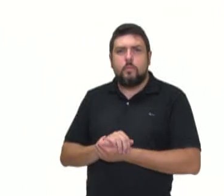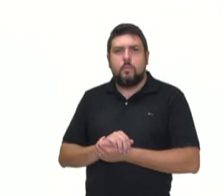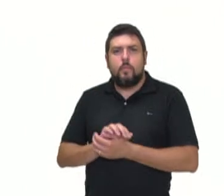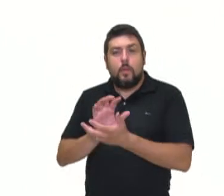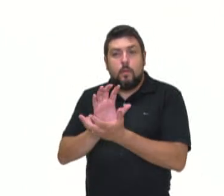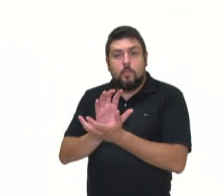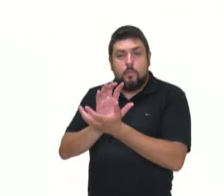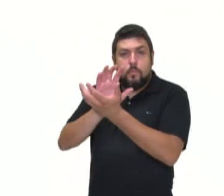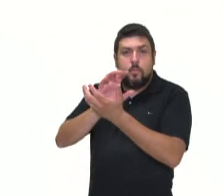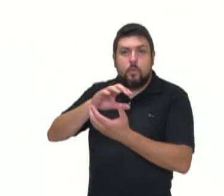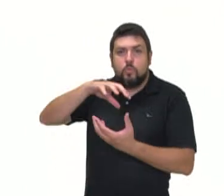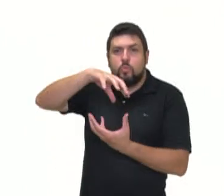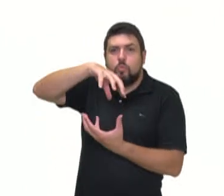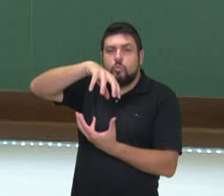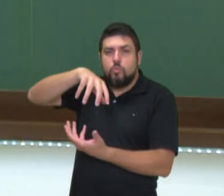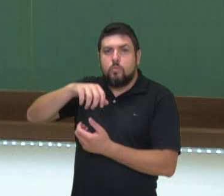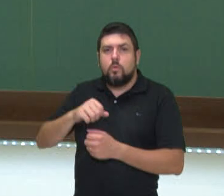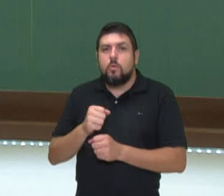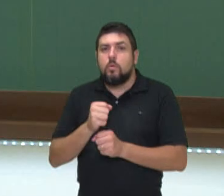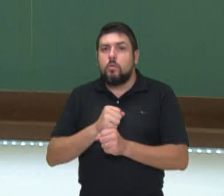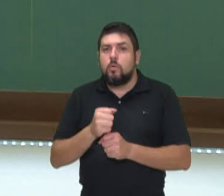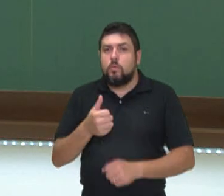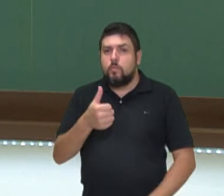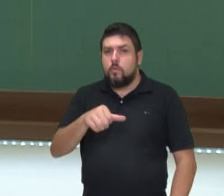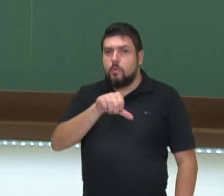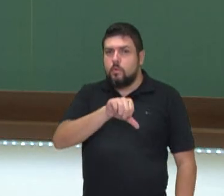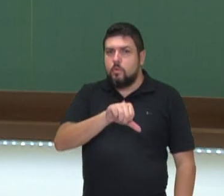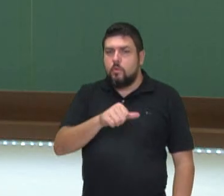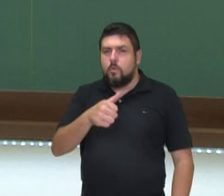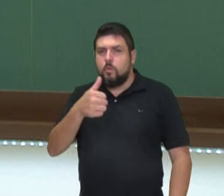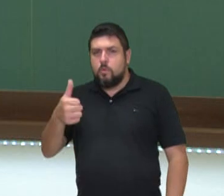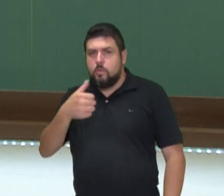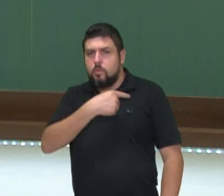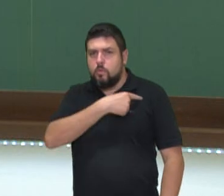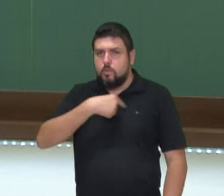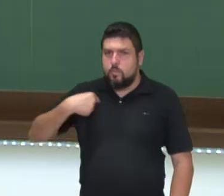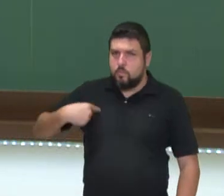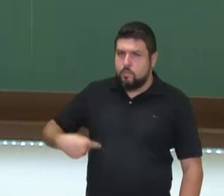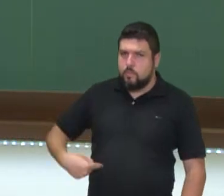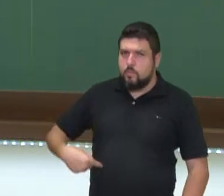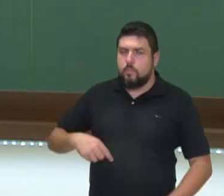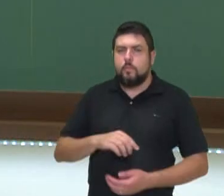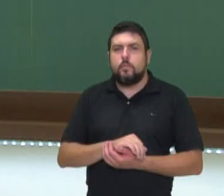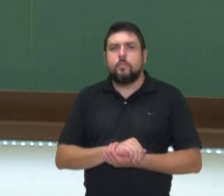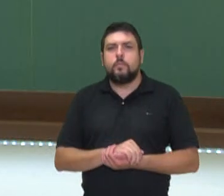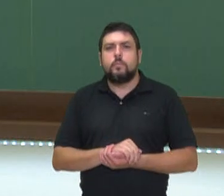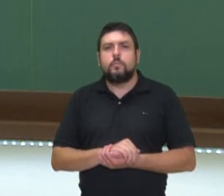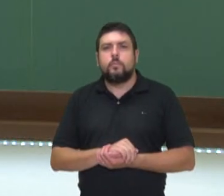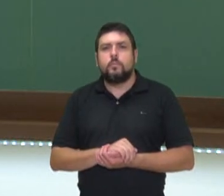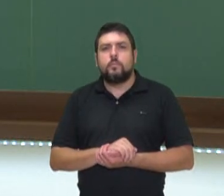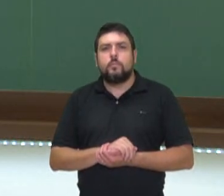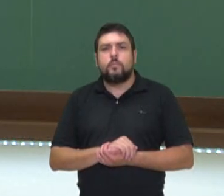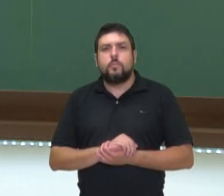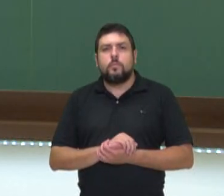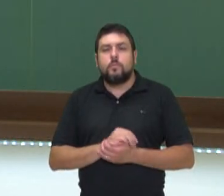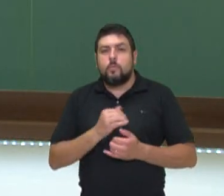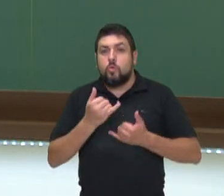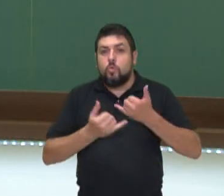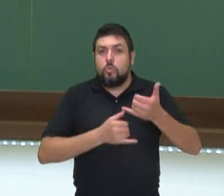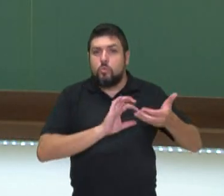Mundo em 1991 na China. Então aí já são 2. Jogos Olímpicos em